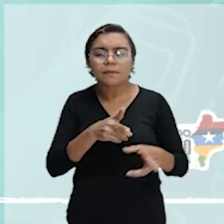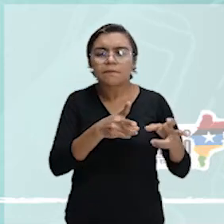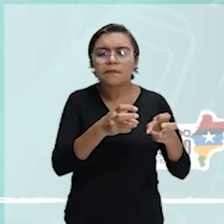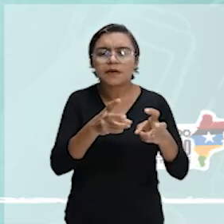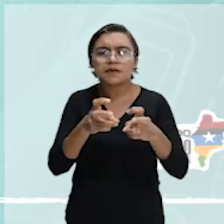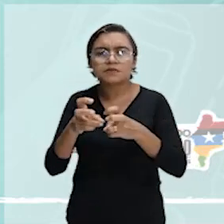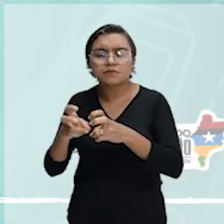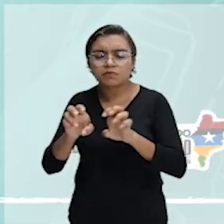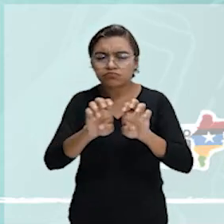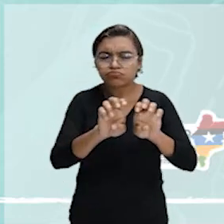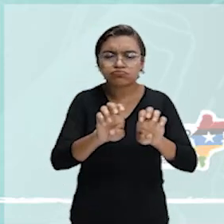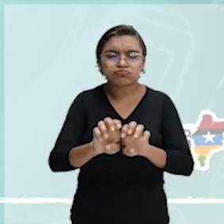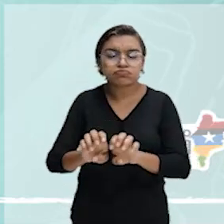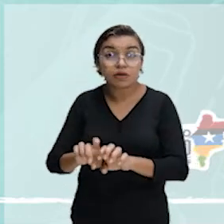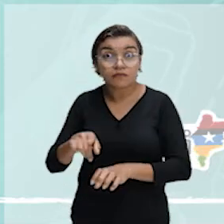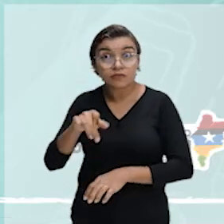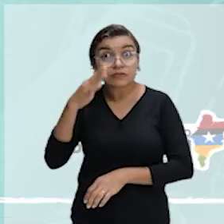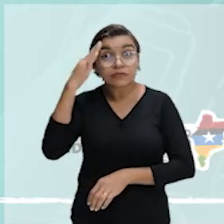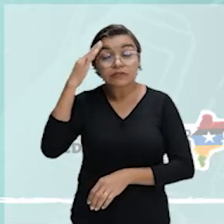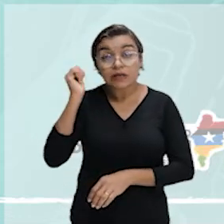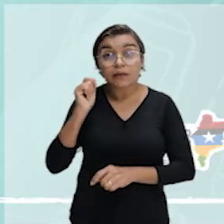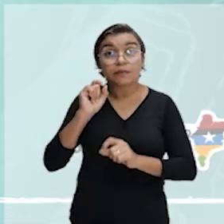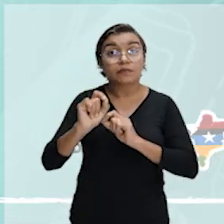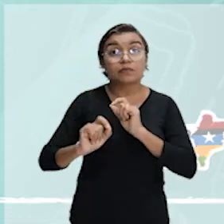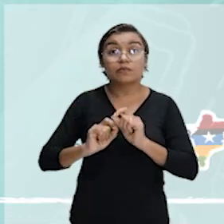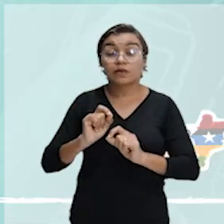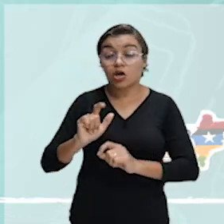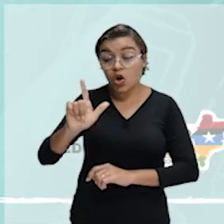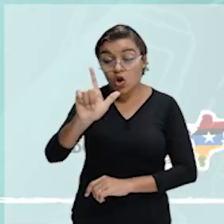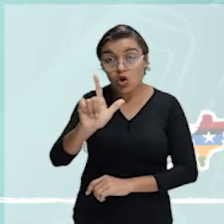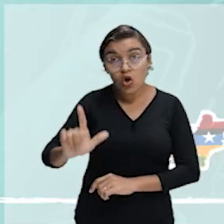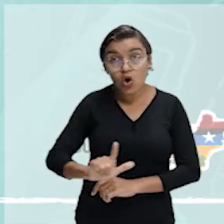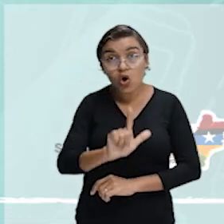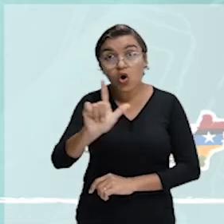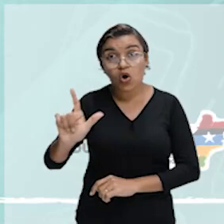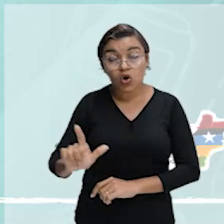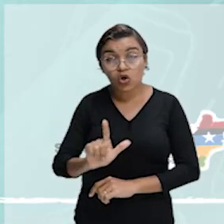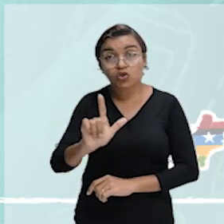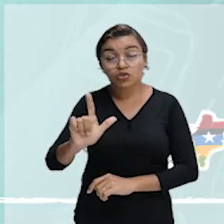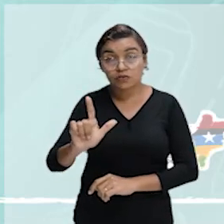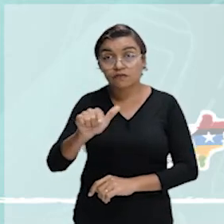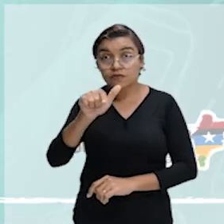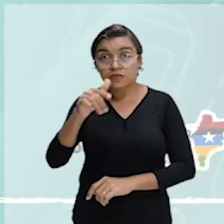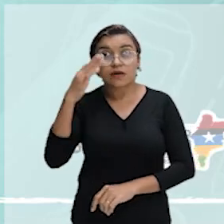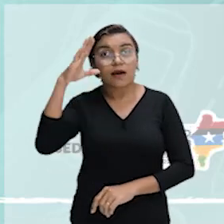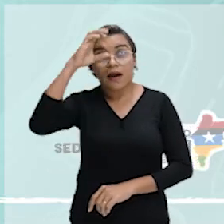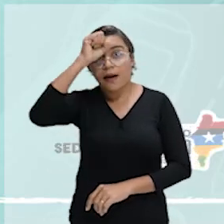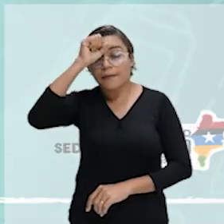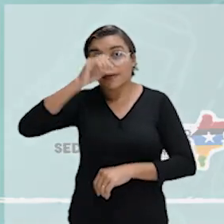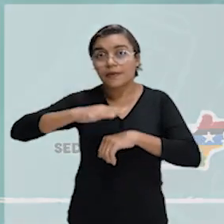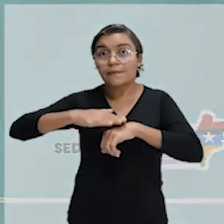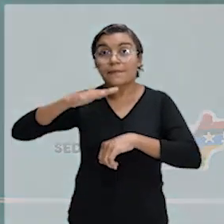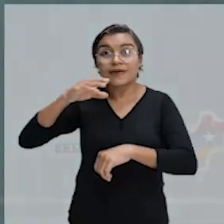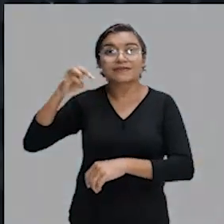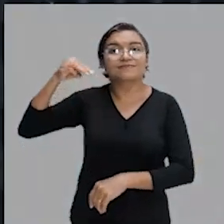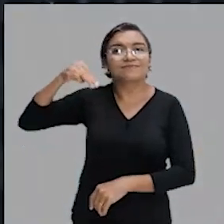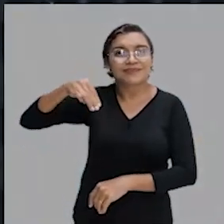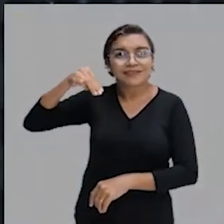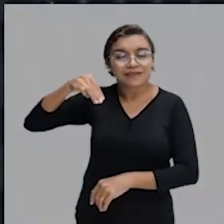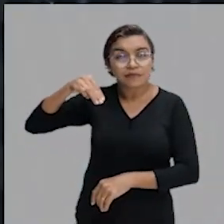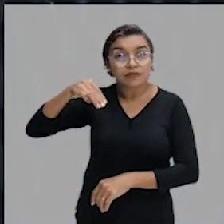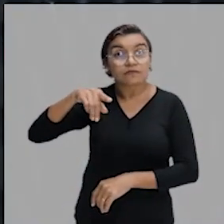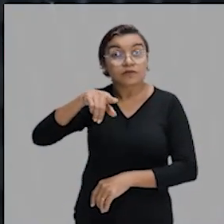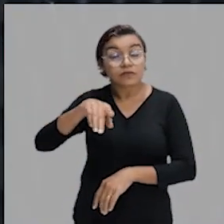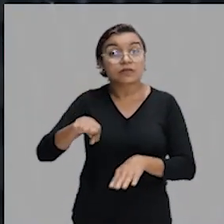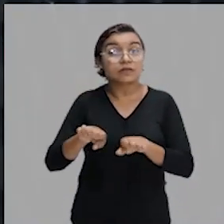identificar a arquitetura dele, você sabe lógica, você aprende mais matemática e você